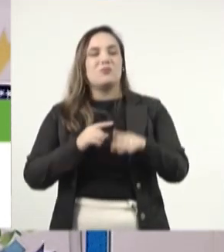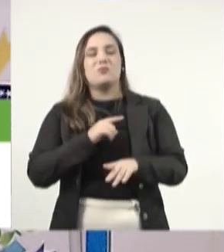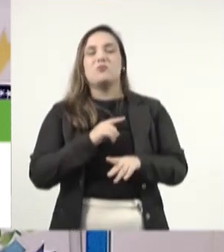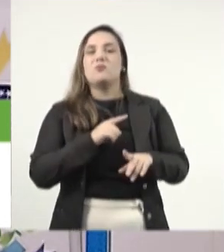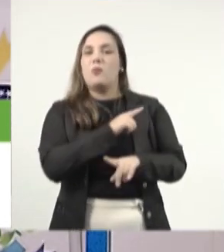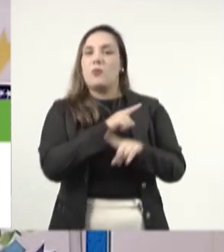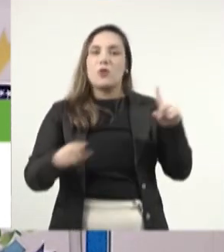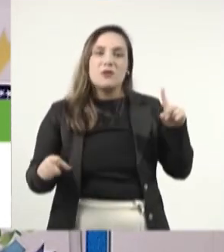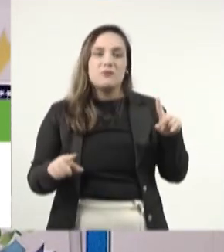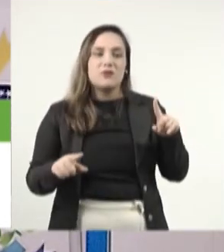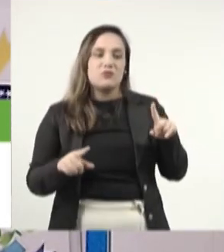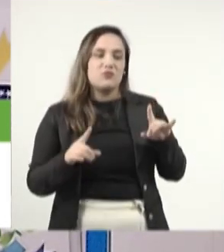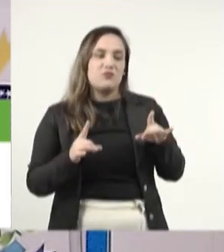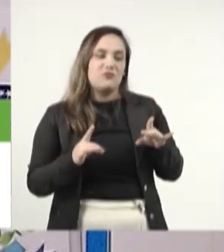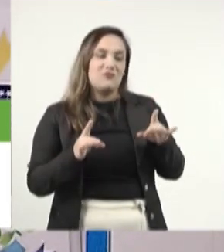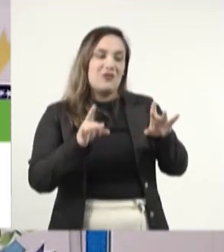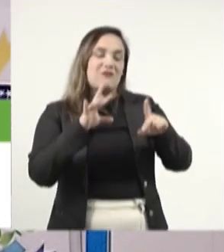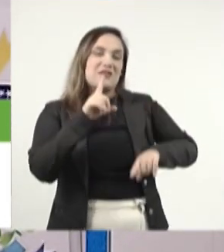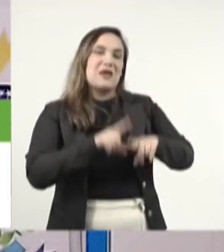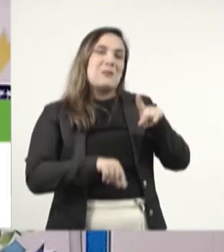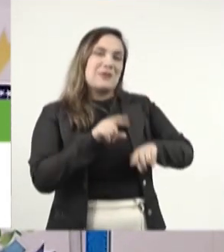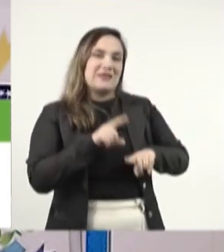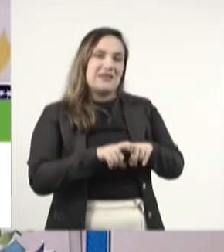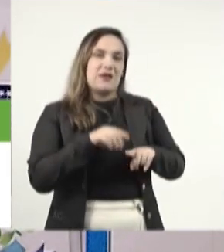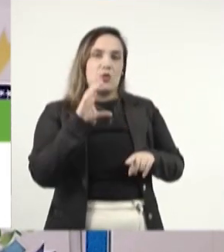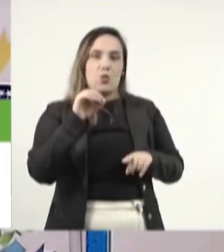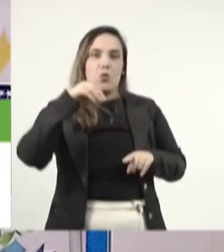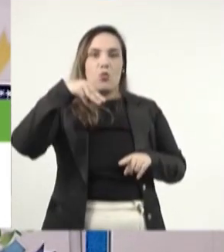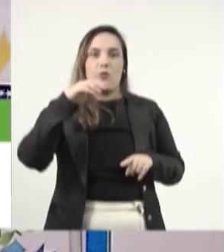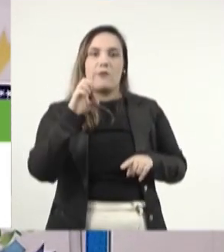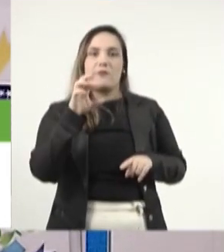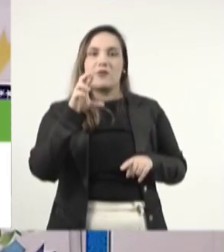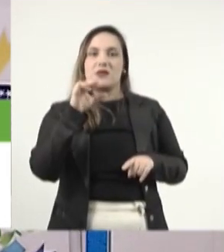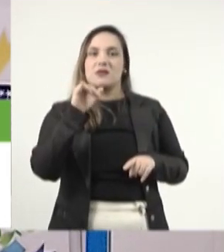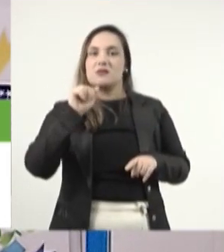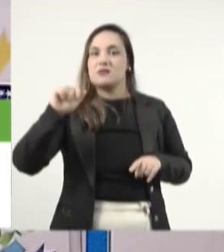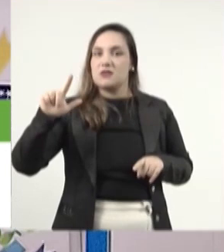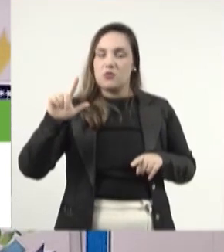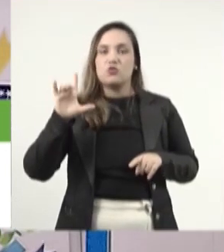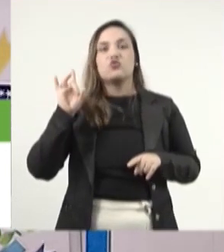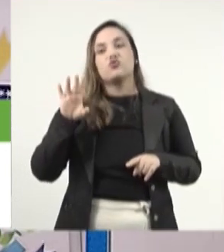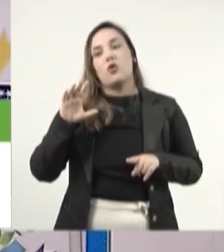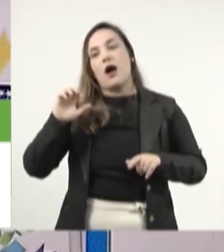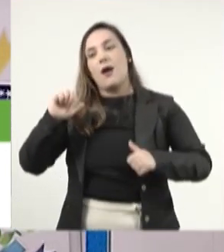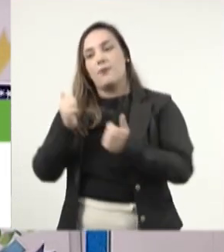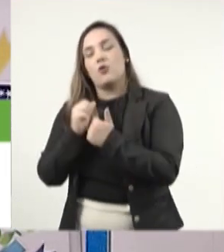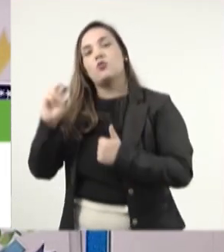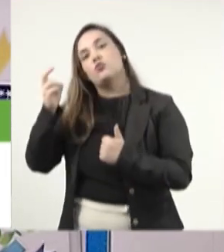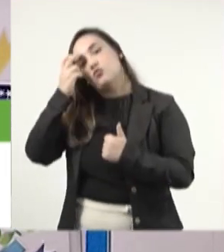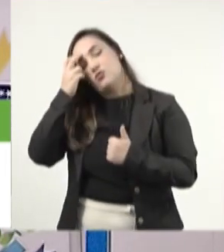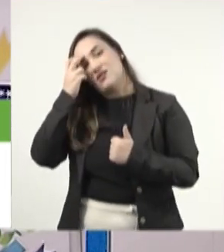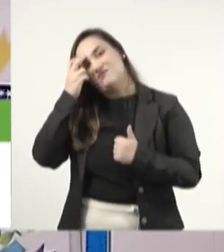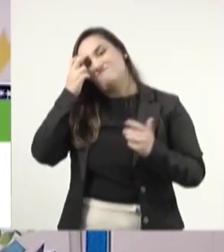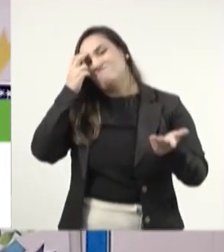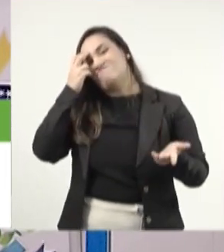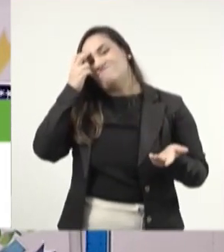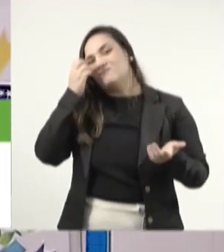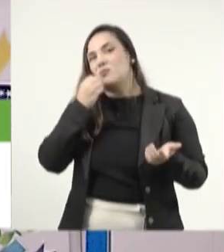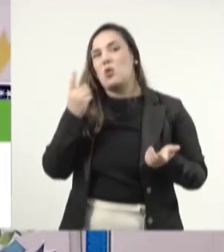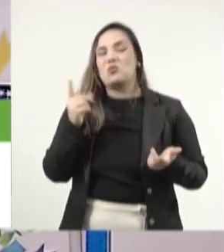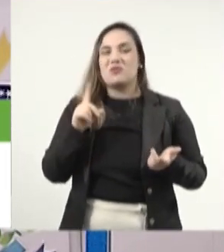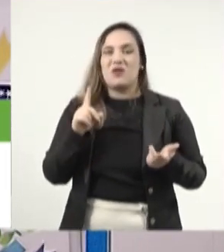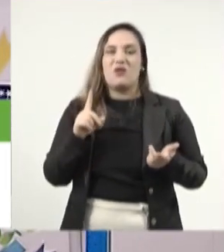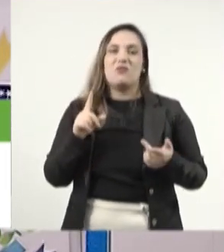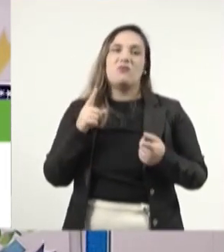de comerciais por essa mesma legislação federal, apenas os chamados apoios culturais, o que às vezes não é muito interessante, até para o